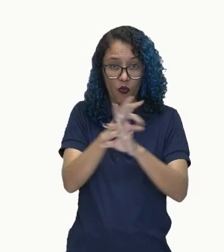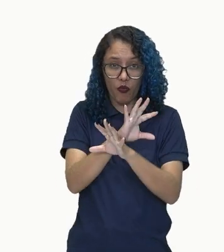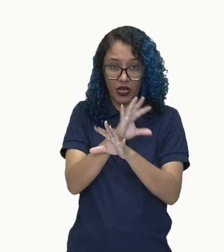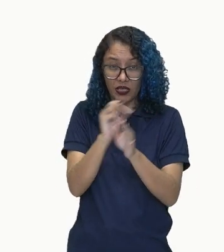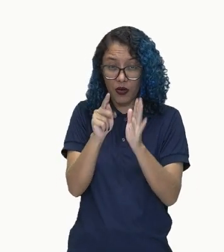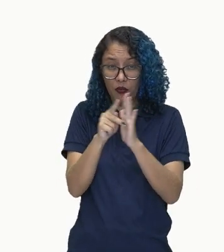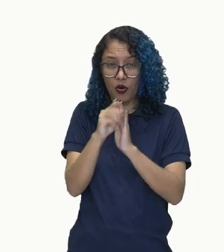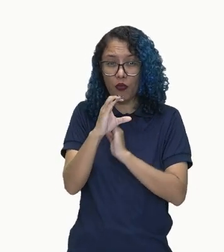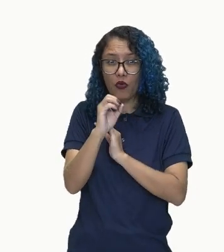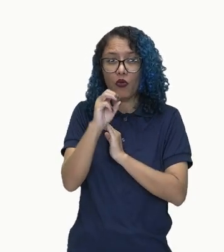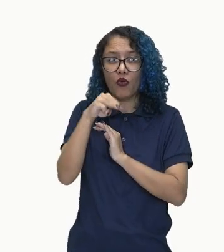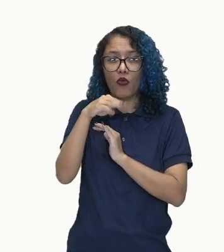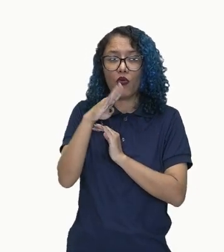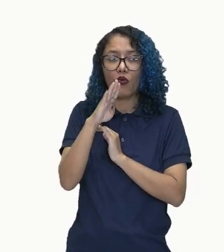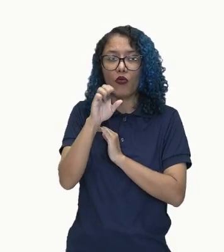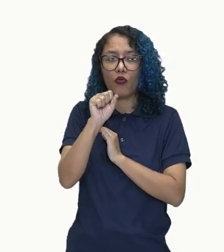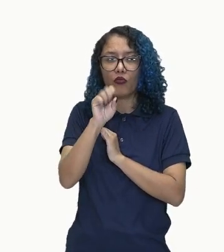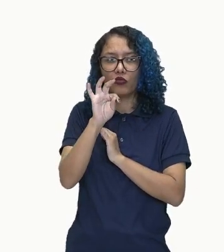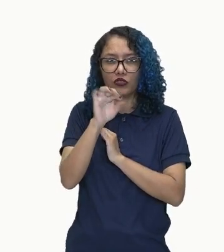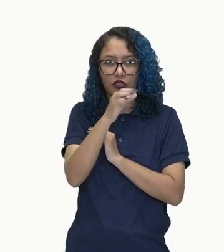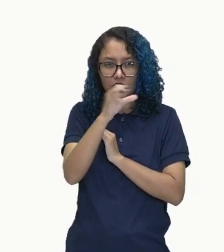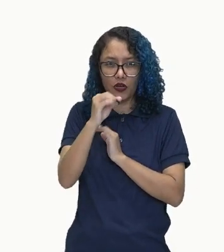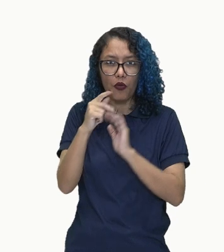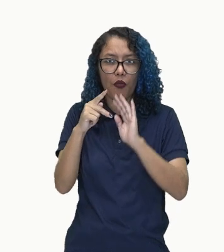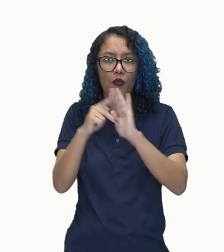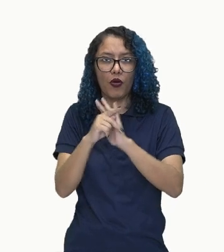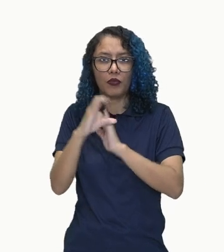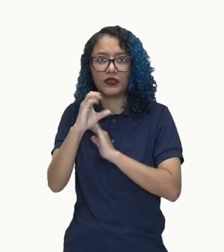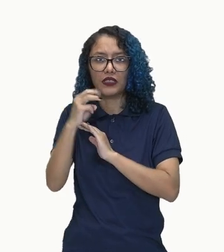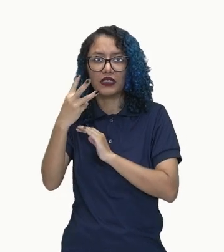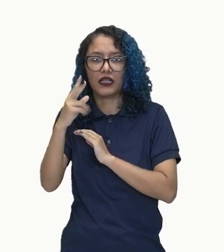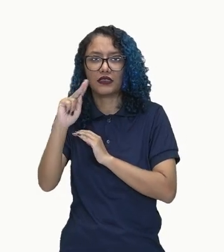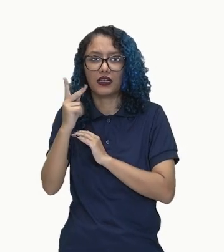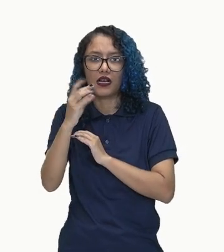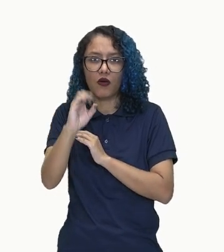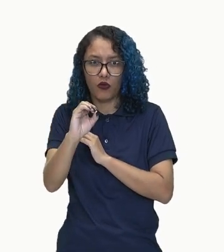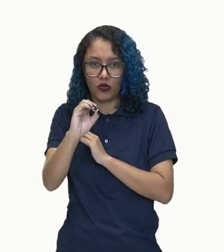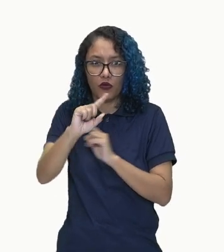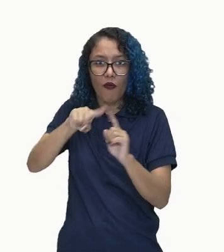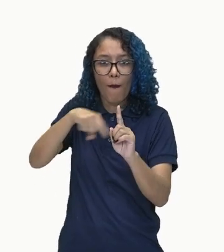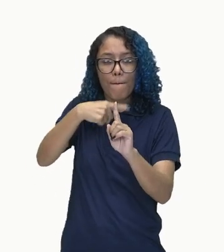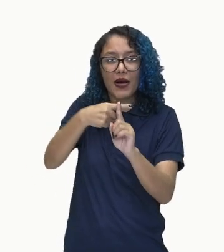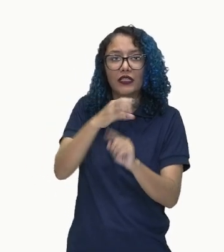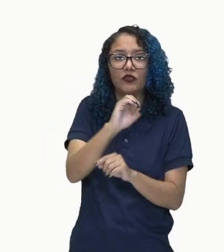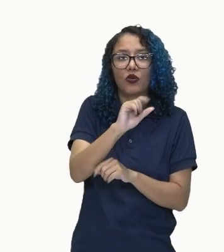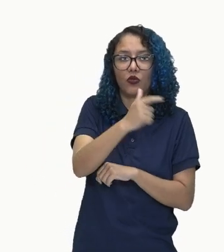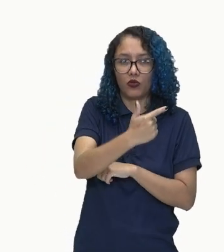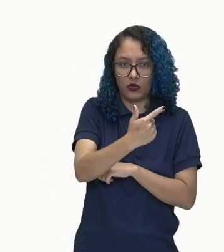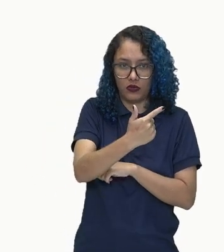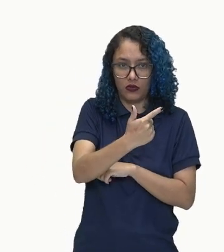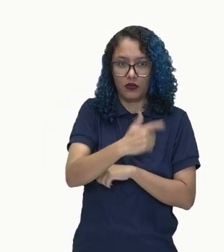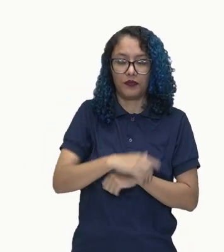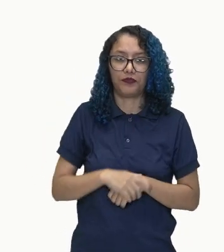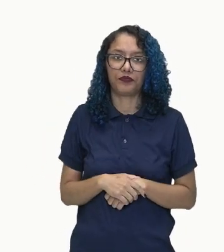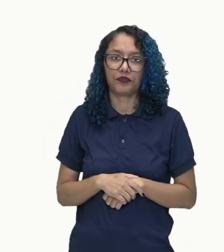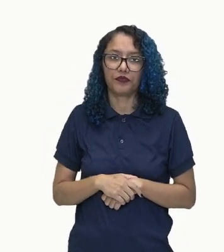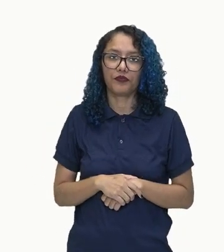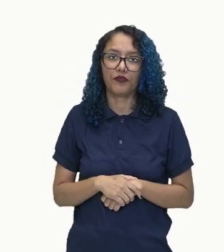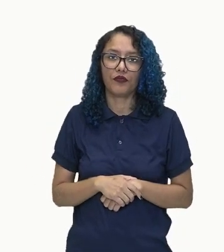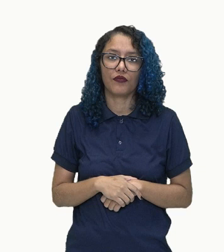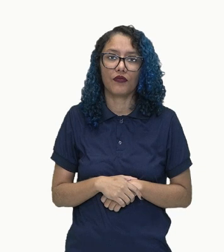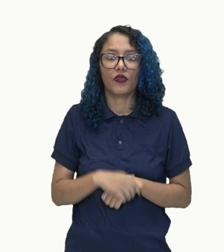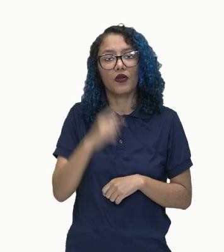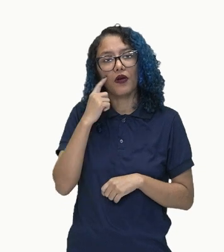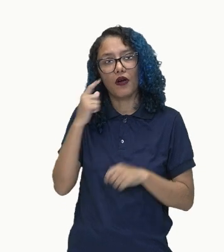uma amostra de propano, que é um gás, na presença de oxigênio. E observe que a reação está aí,